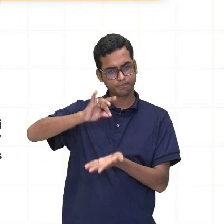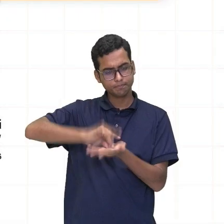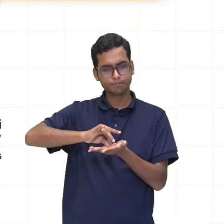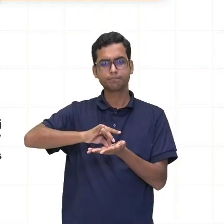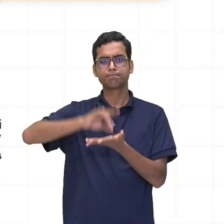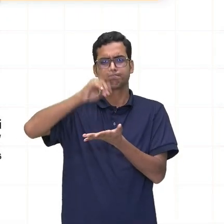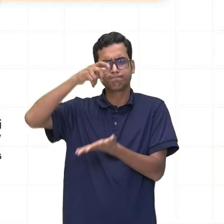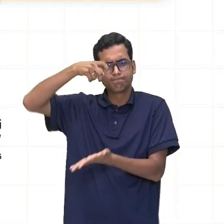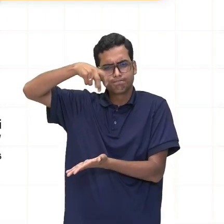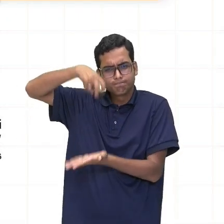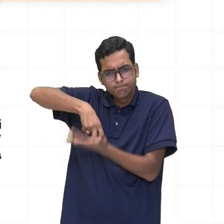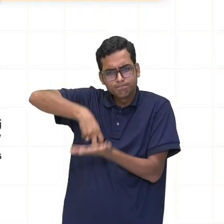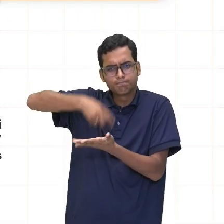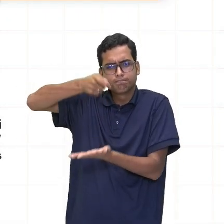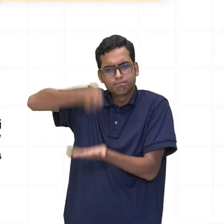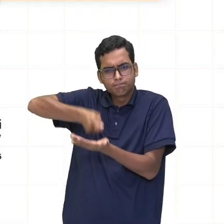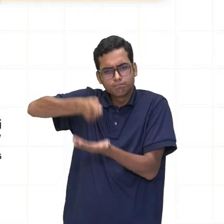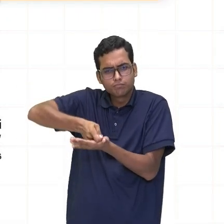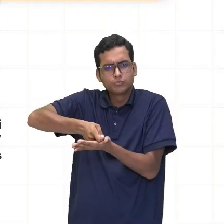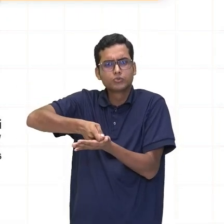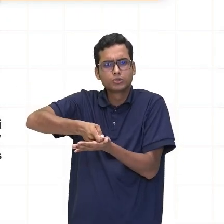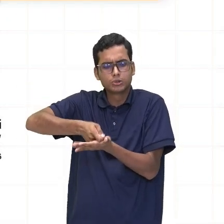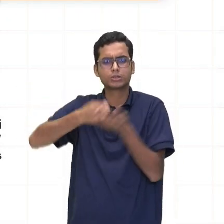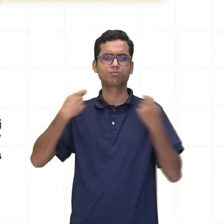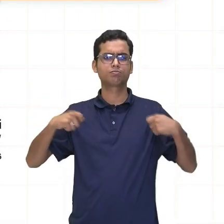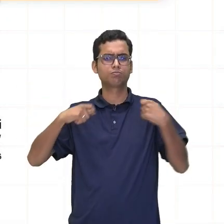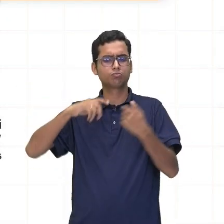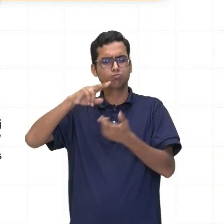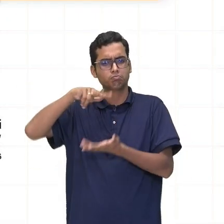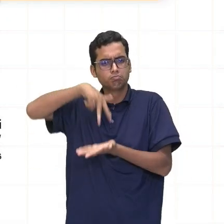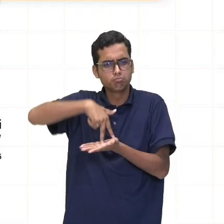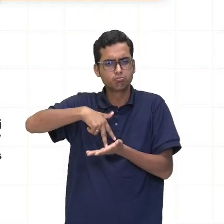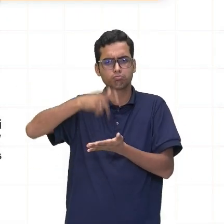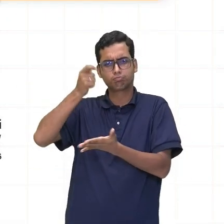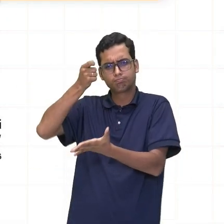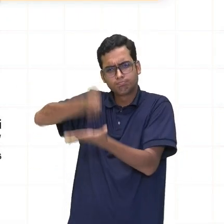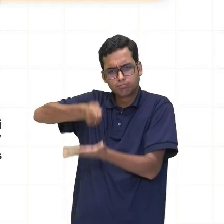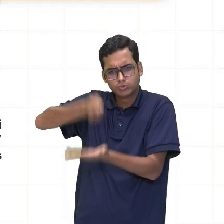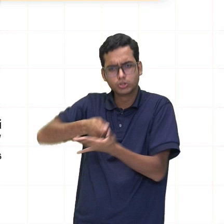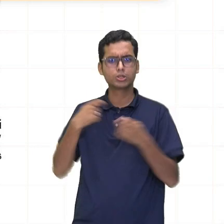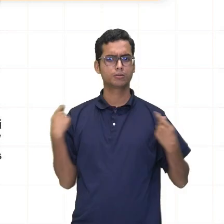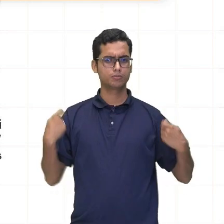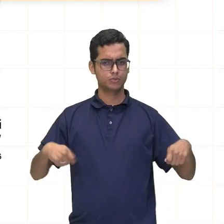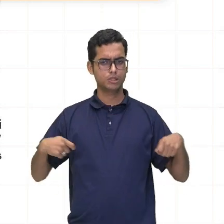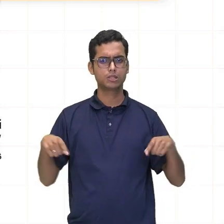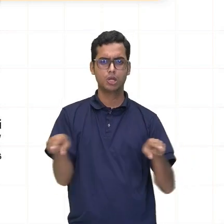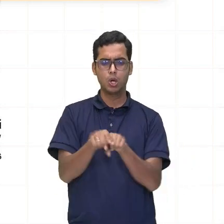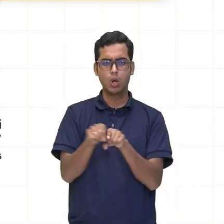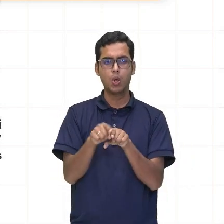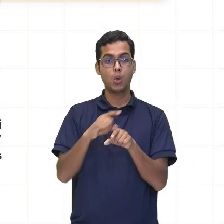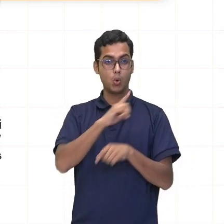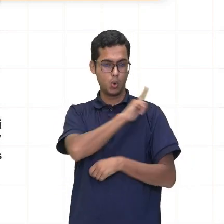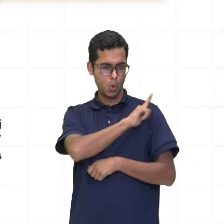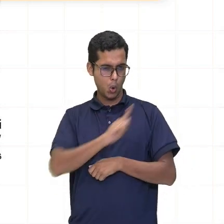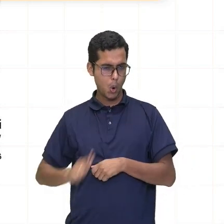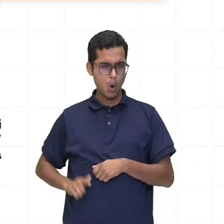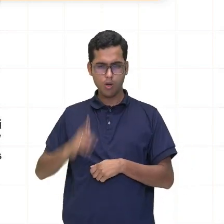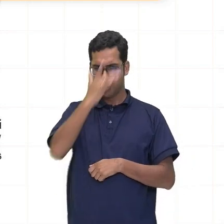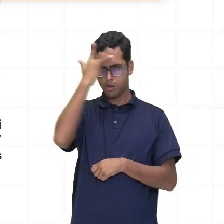ser firme e rigoroso. O que isso quer dizer? O governante ele não pode relaxar nas